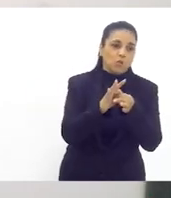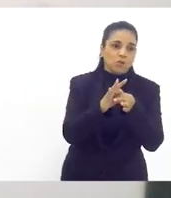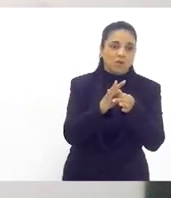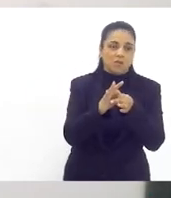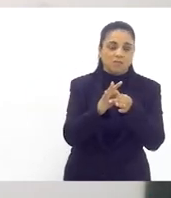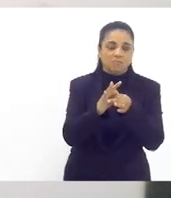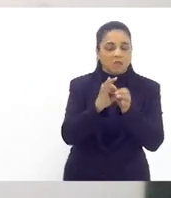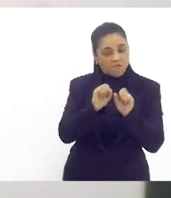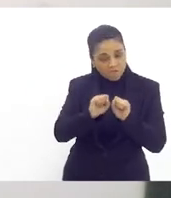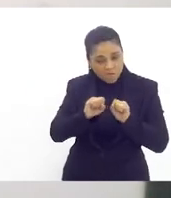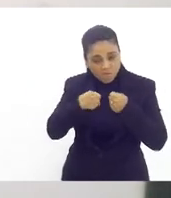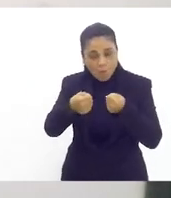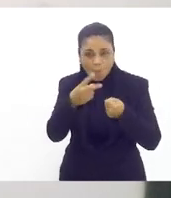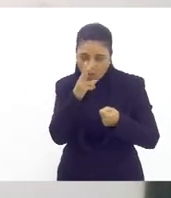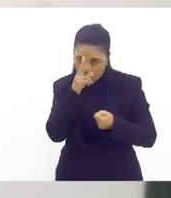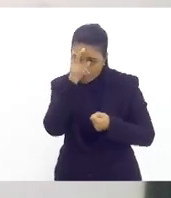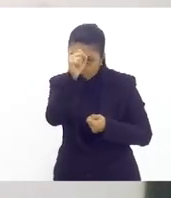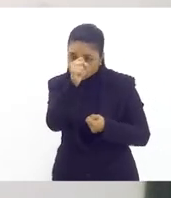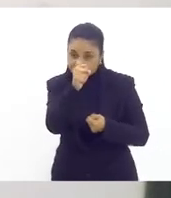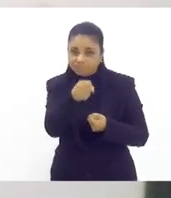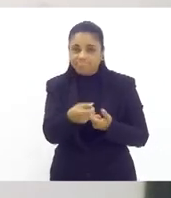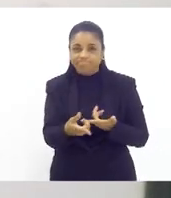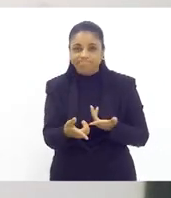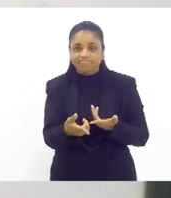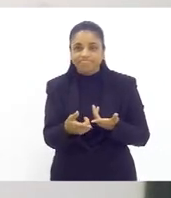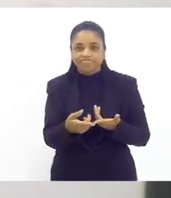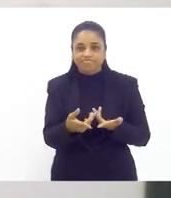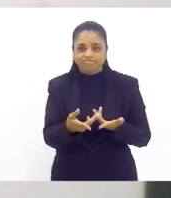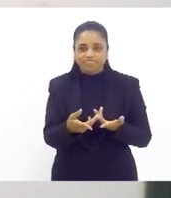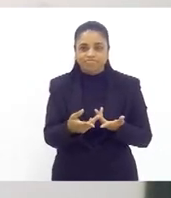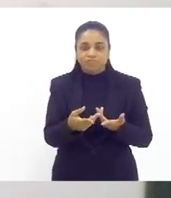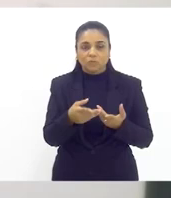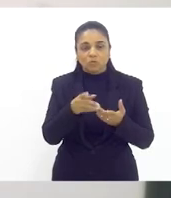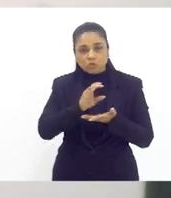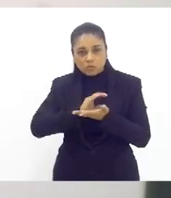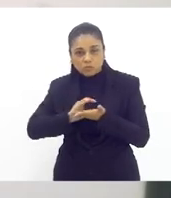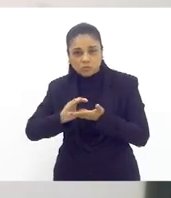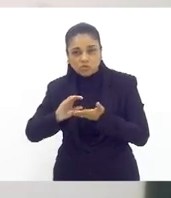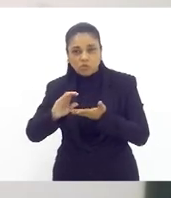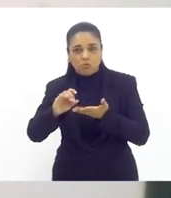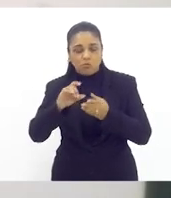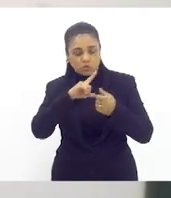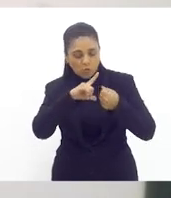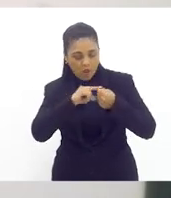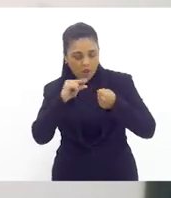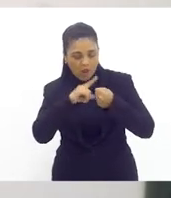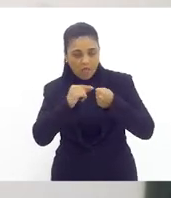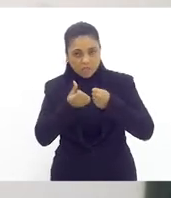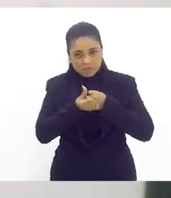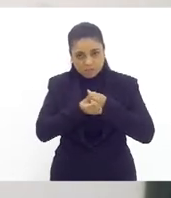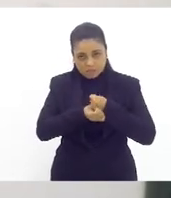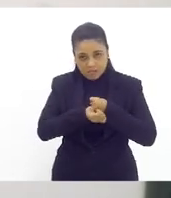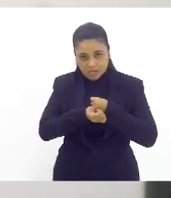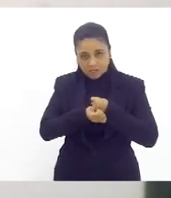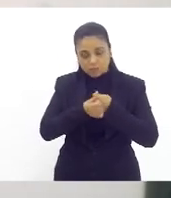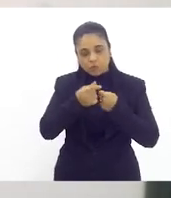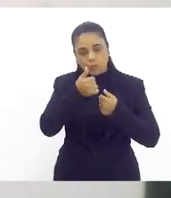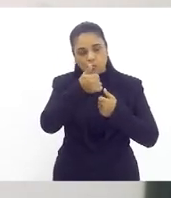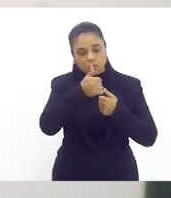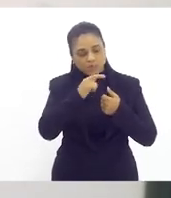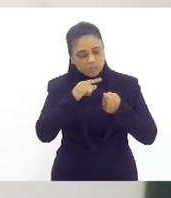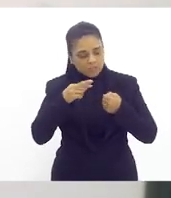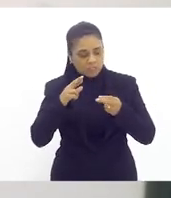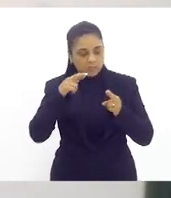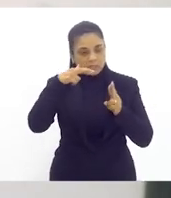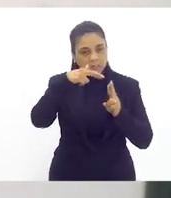ter o fortalecimento de edificação Então os recursos do artigo 6º da lei em seus incisos um dois